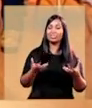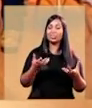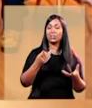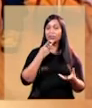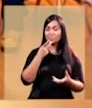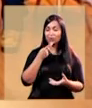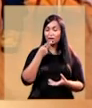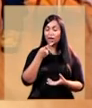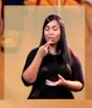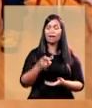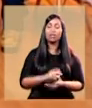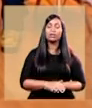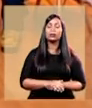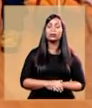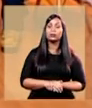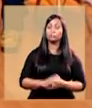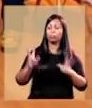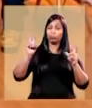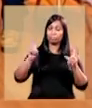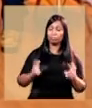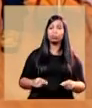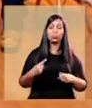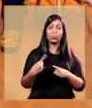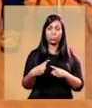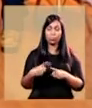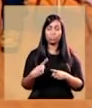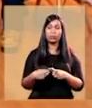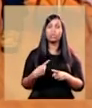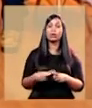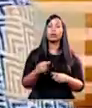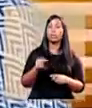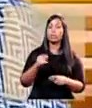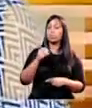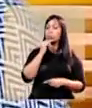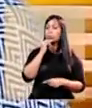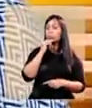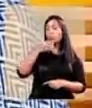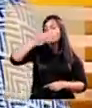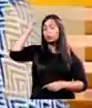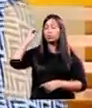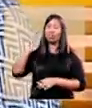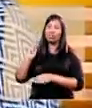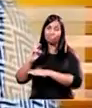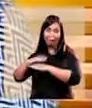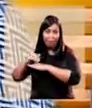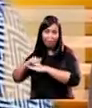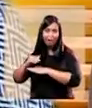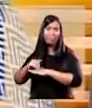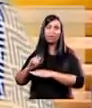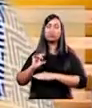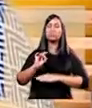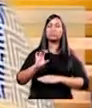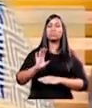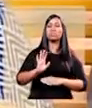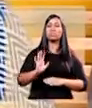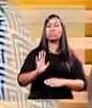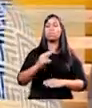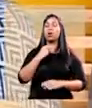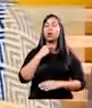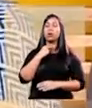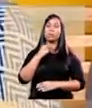uma sobre essa questão, porque o apadrinhamento afetivo não